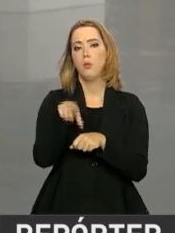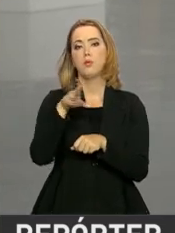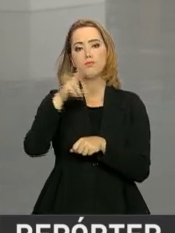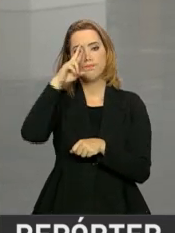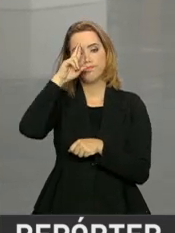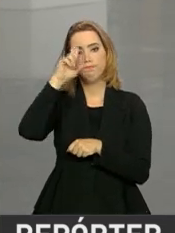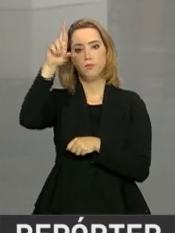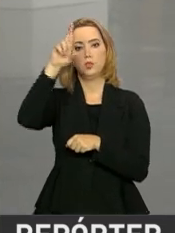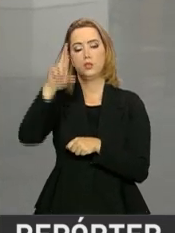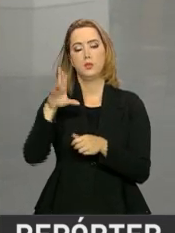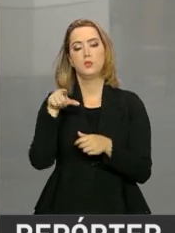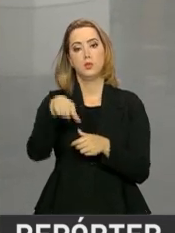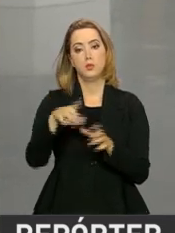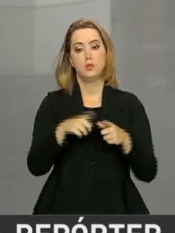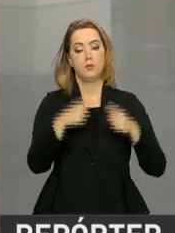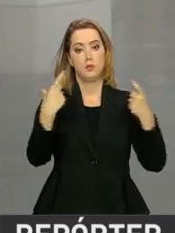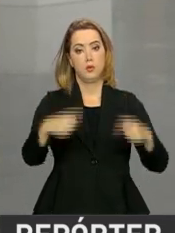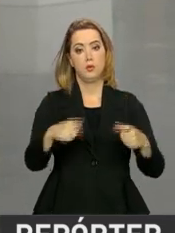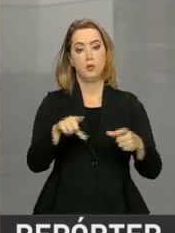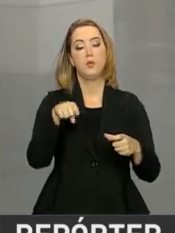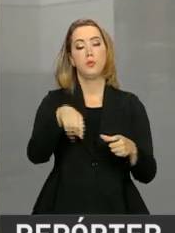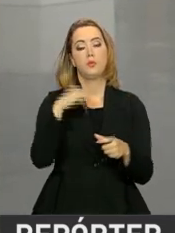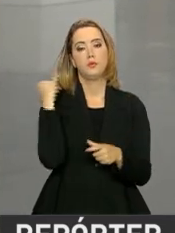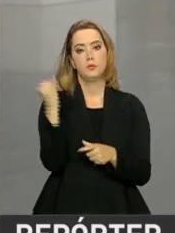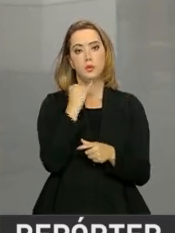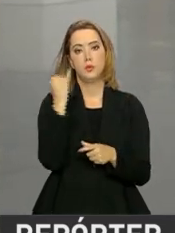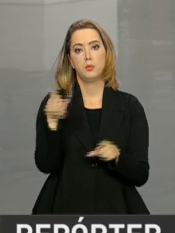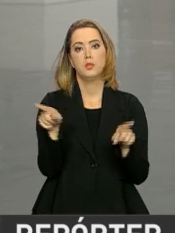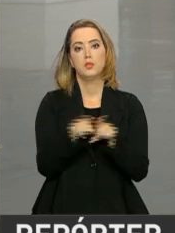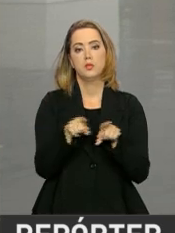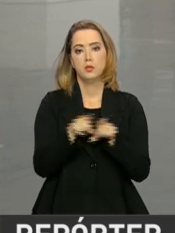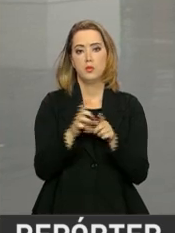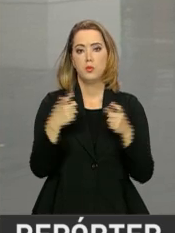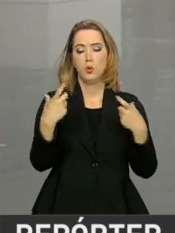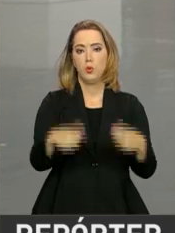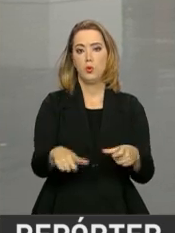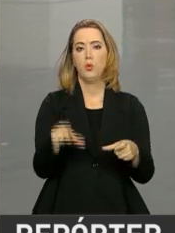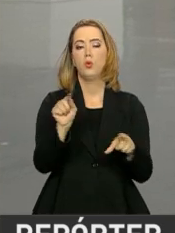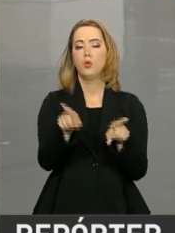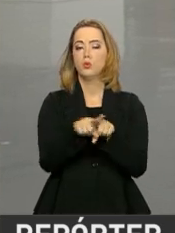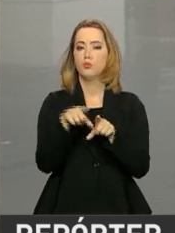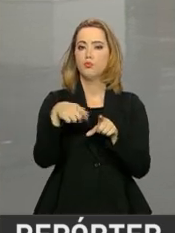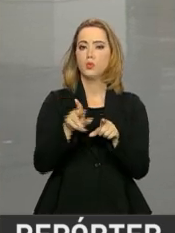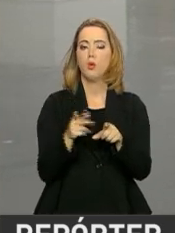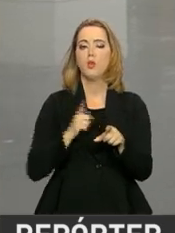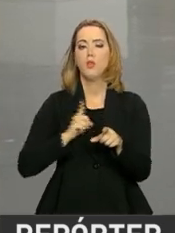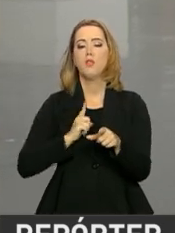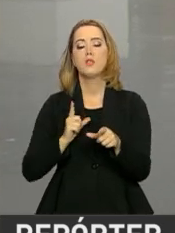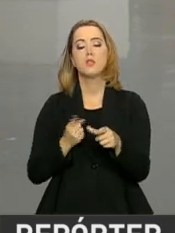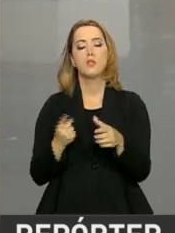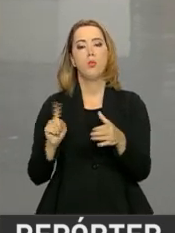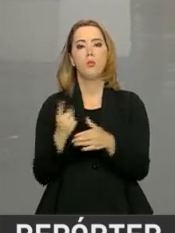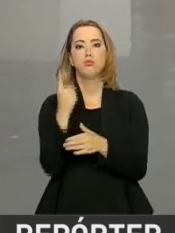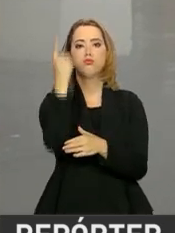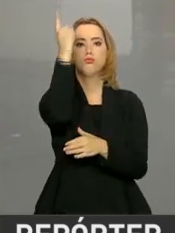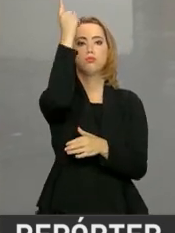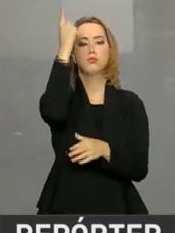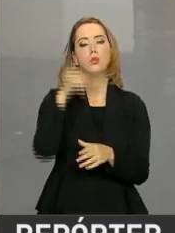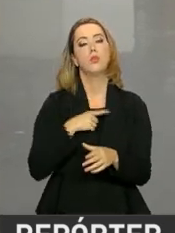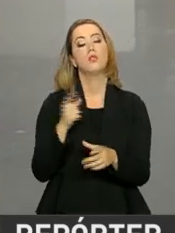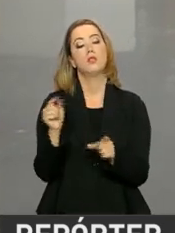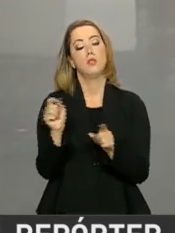que tem importância sim para o Brasil utilizar a base de Alcântara, no Maranhão, para o lançamento de foguetes e